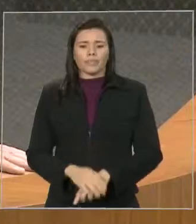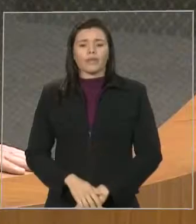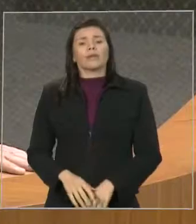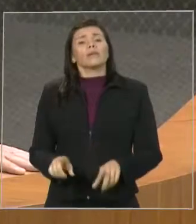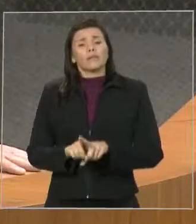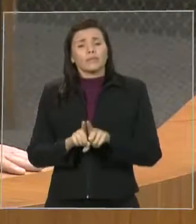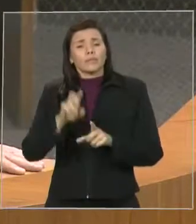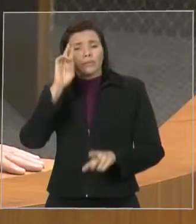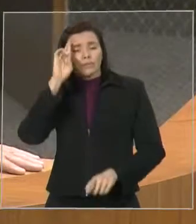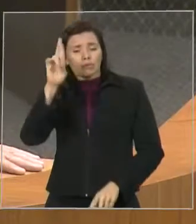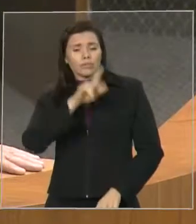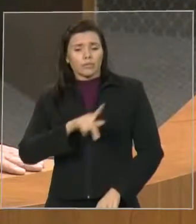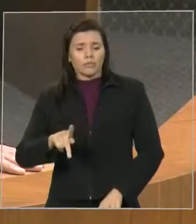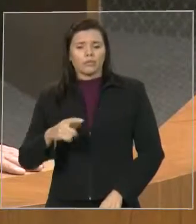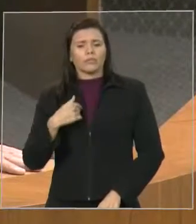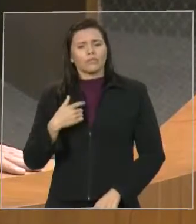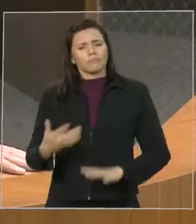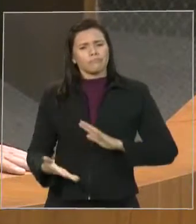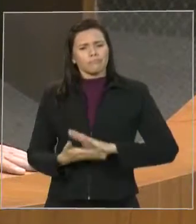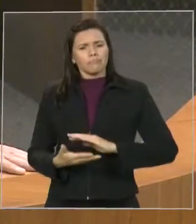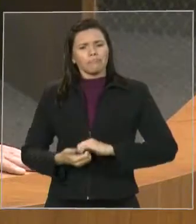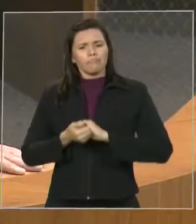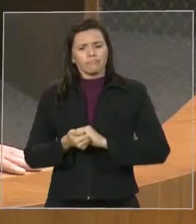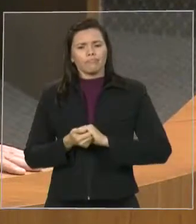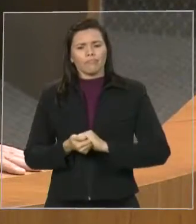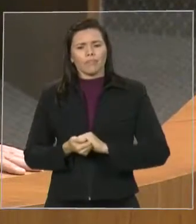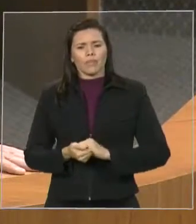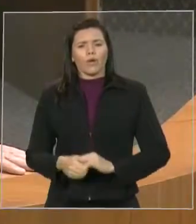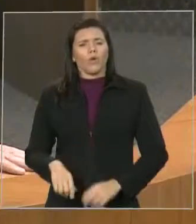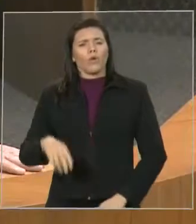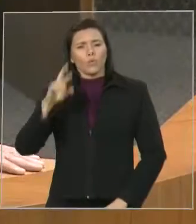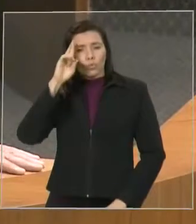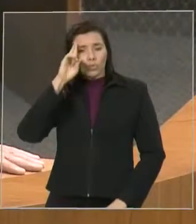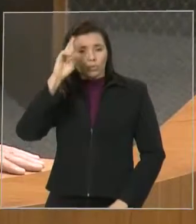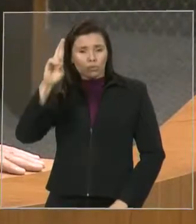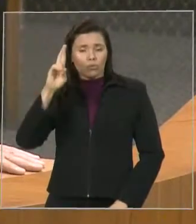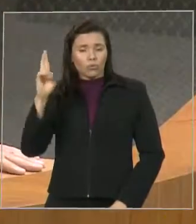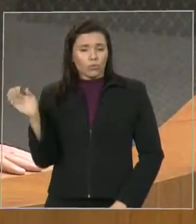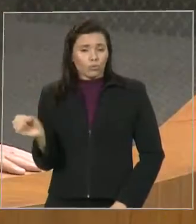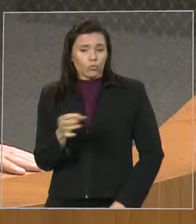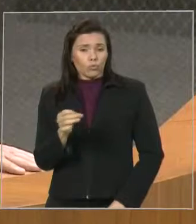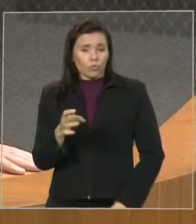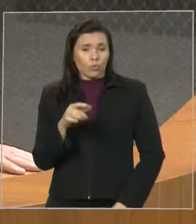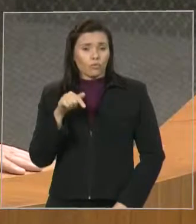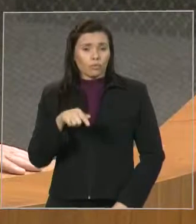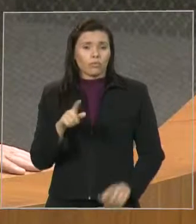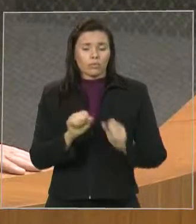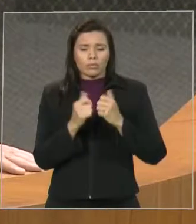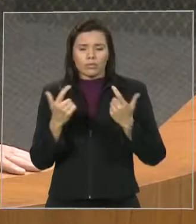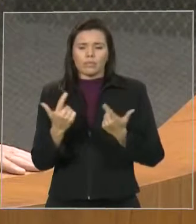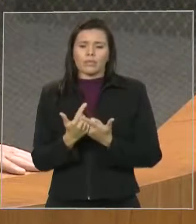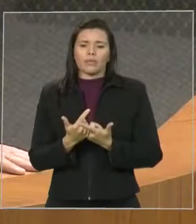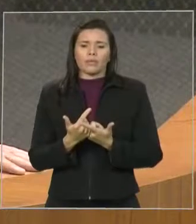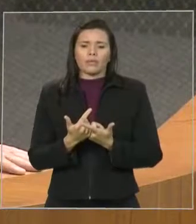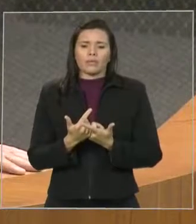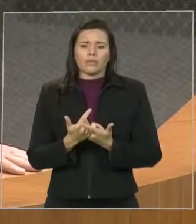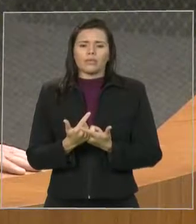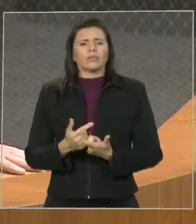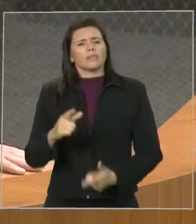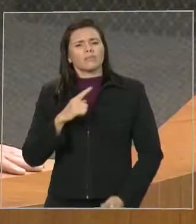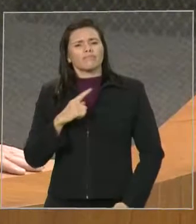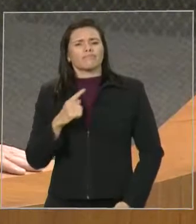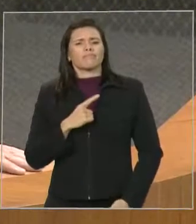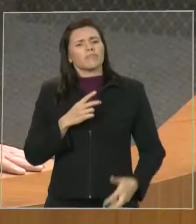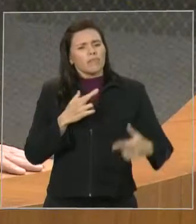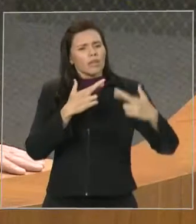aqui saudar os novos diretores da casa que se incorporam nessa equipe e têm papel